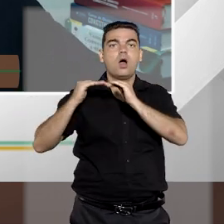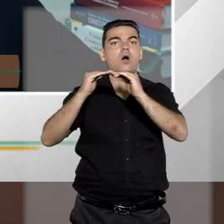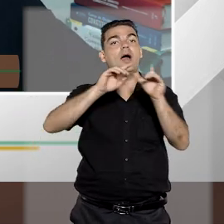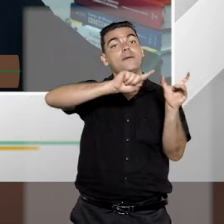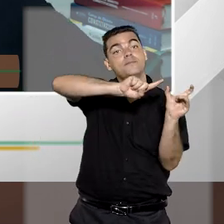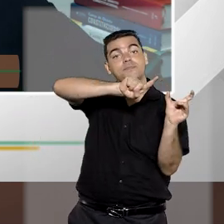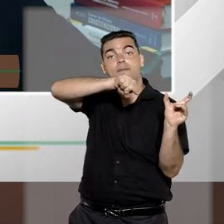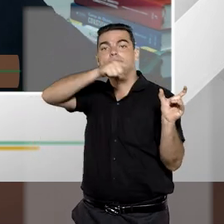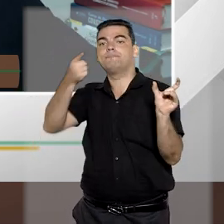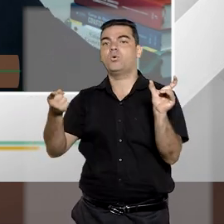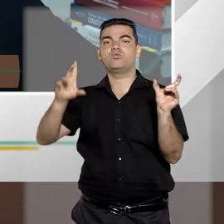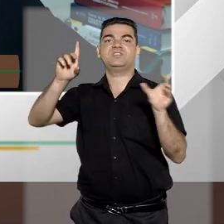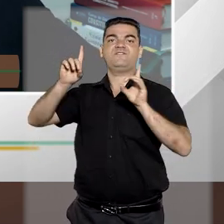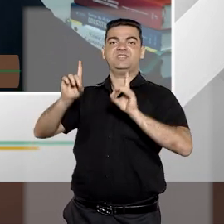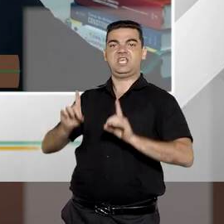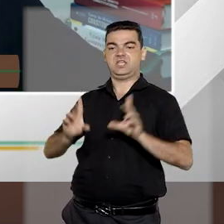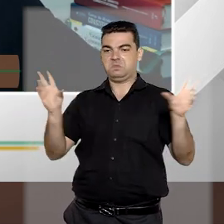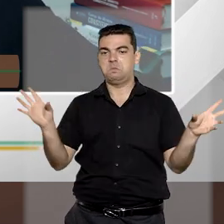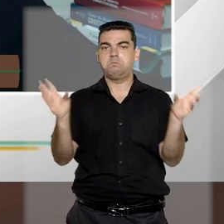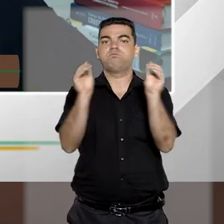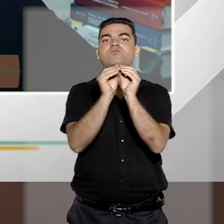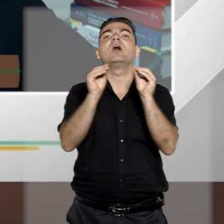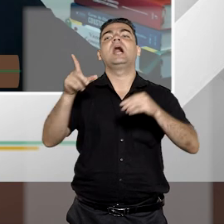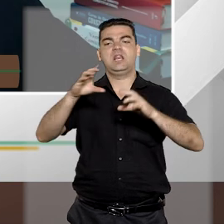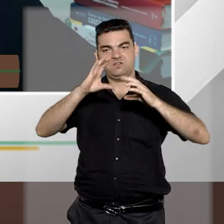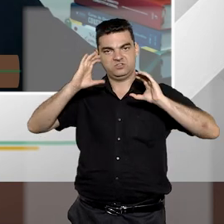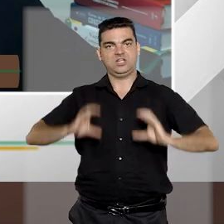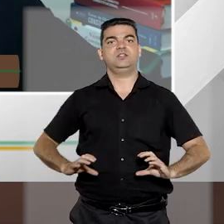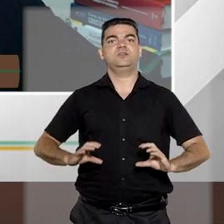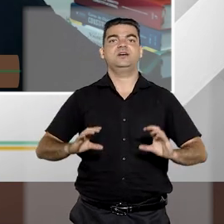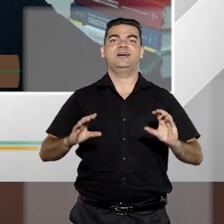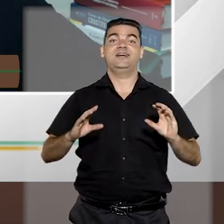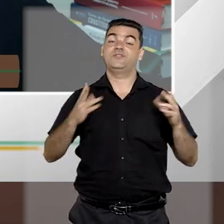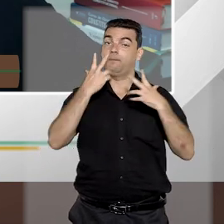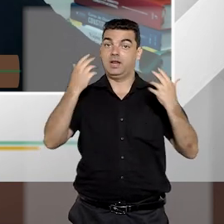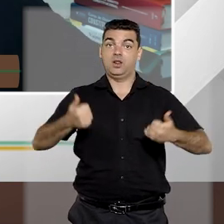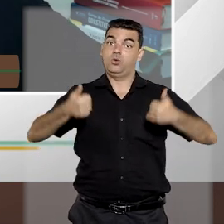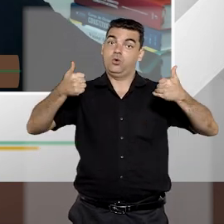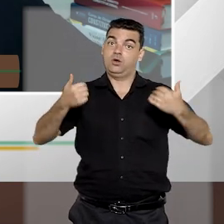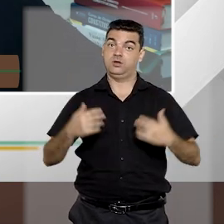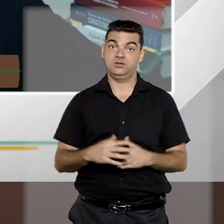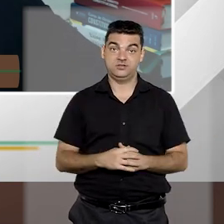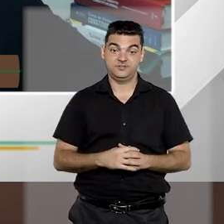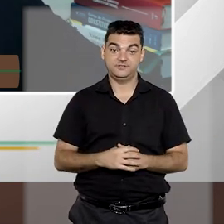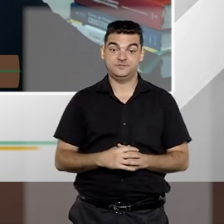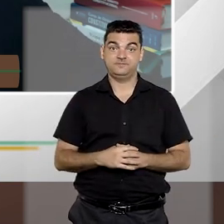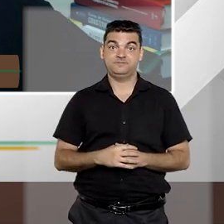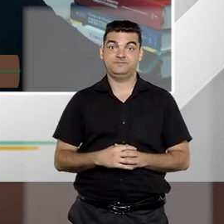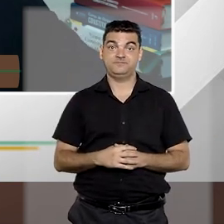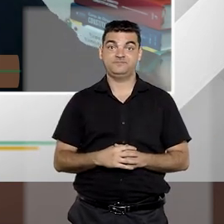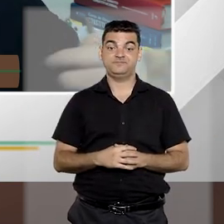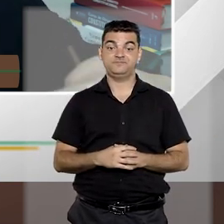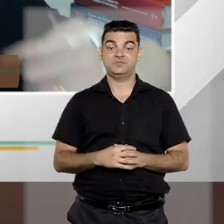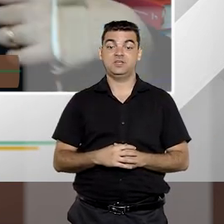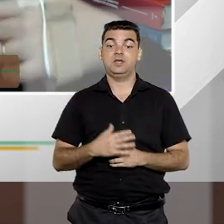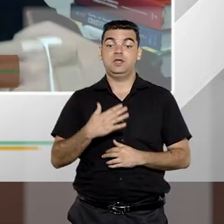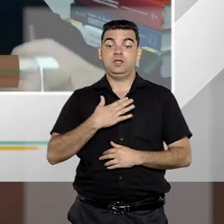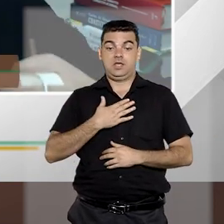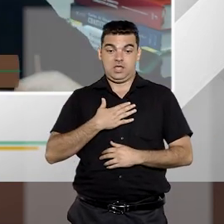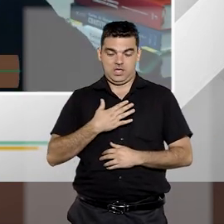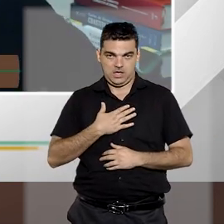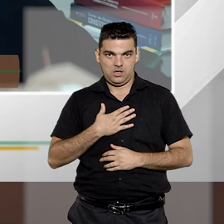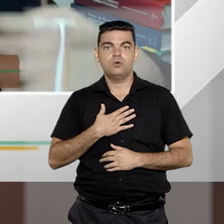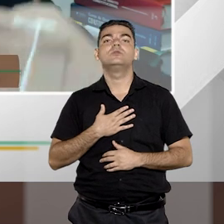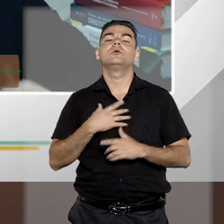para demonstrar que nós somos de fato cidadão de direito, né, como qualquer outra pessoa, né? Eu, Thiago Elton,